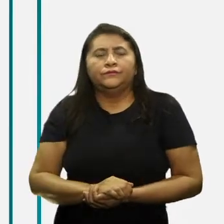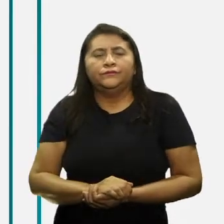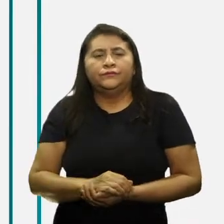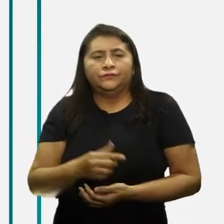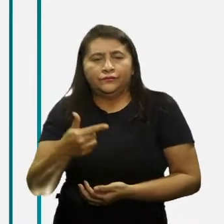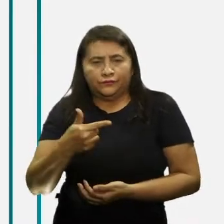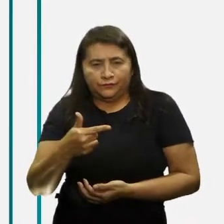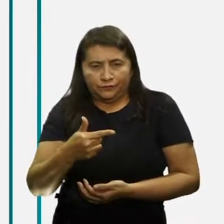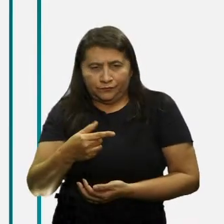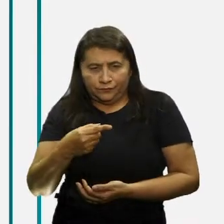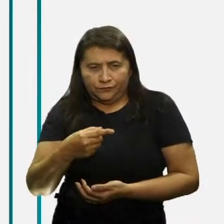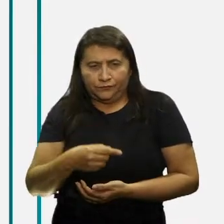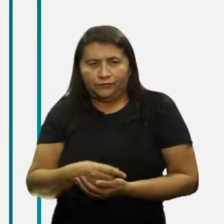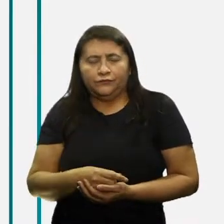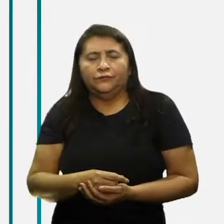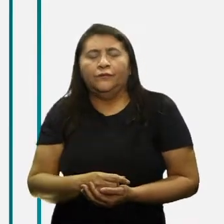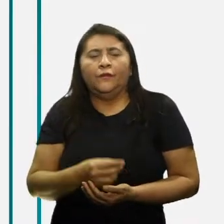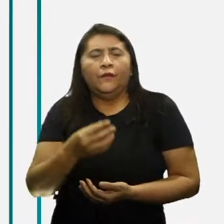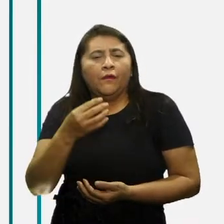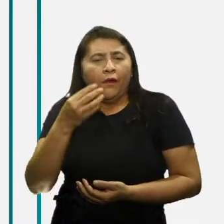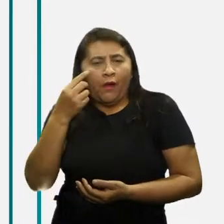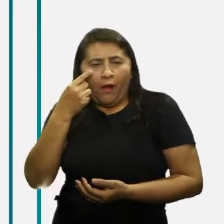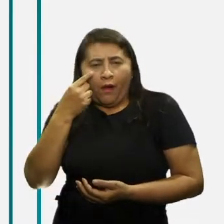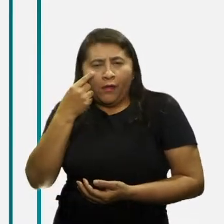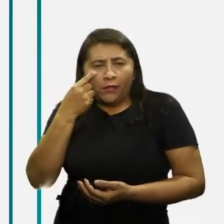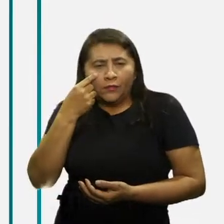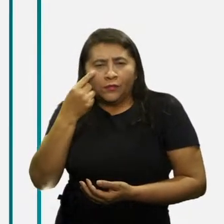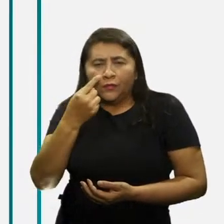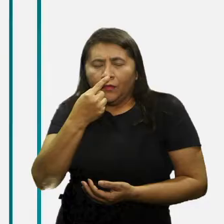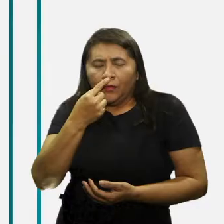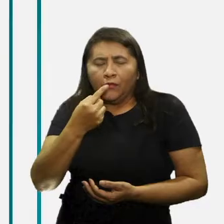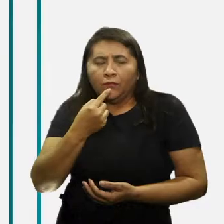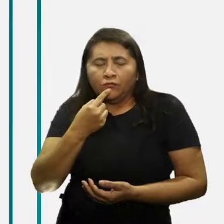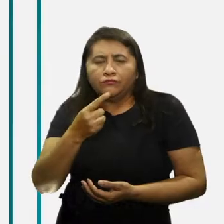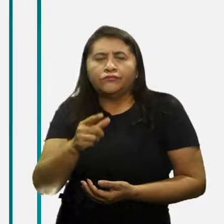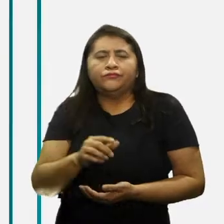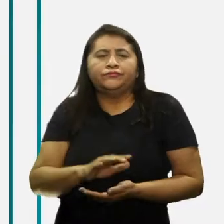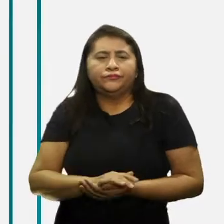nose and mouth. Evite tocar seus olhos, nariz e boca.